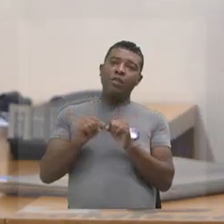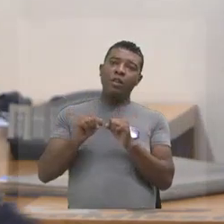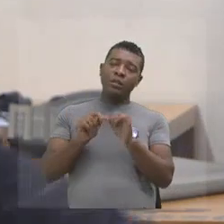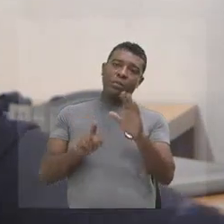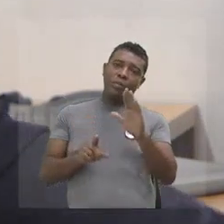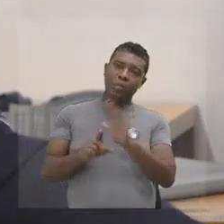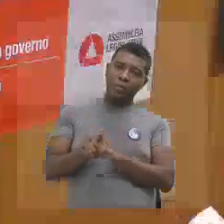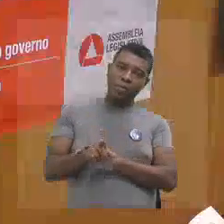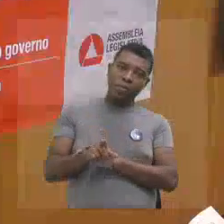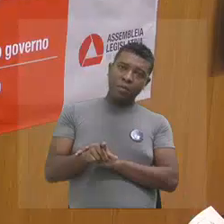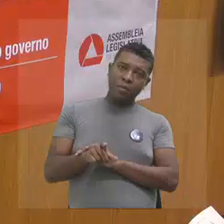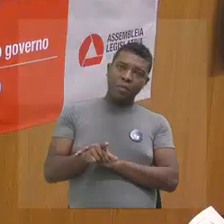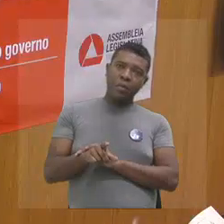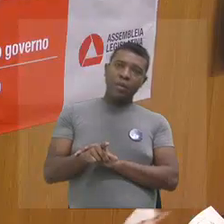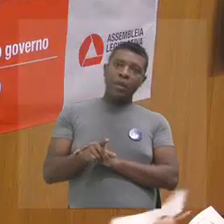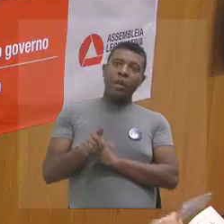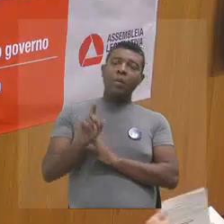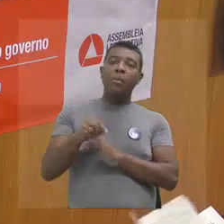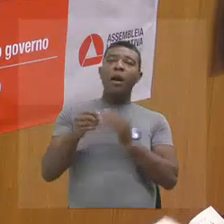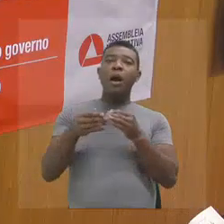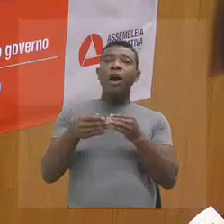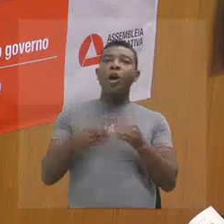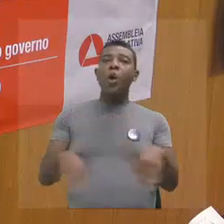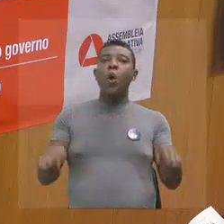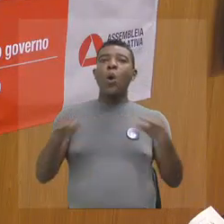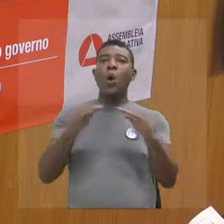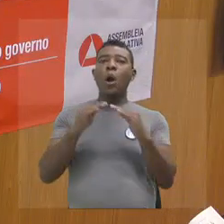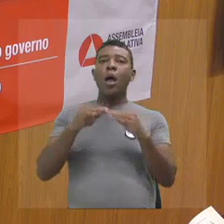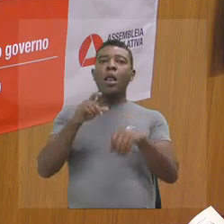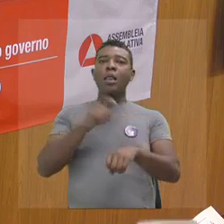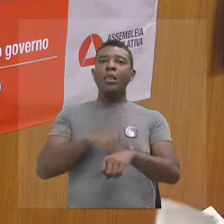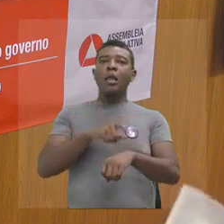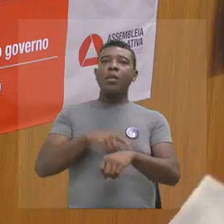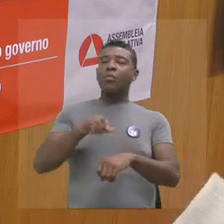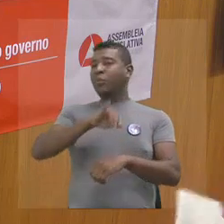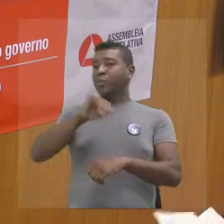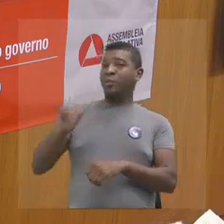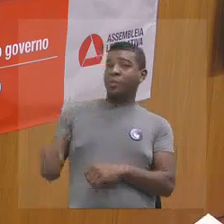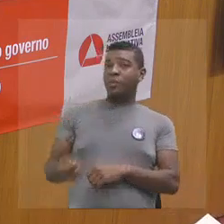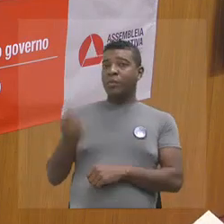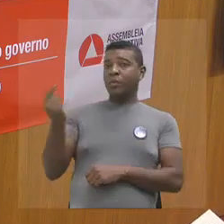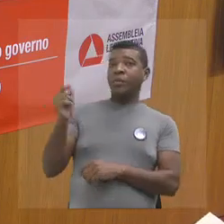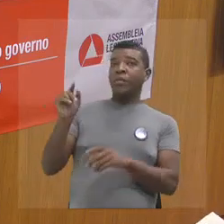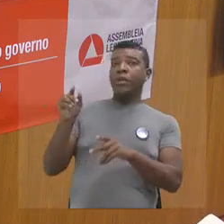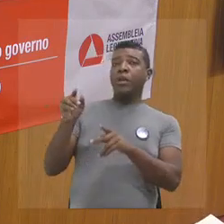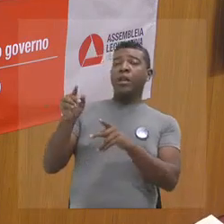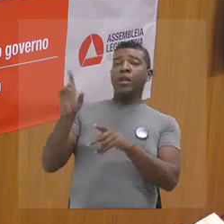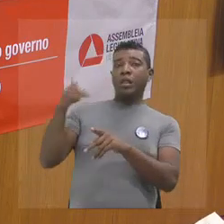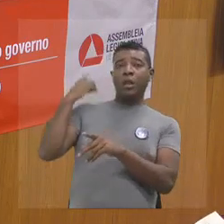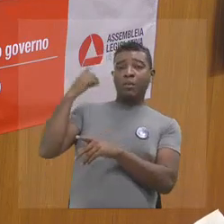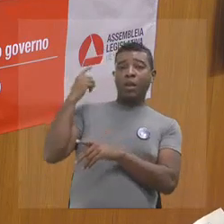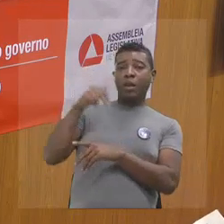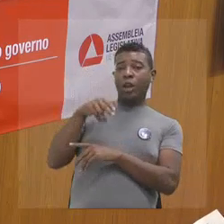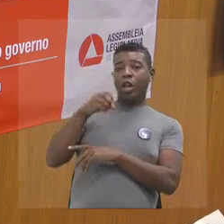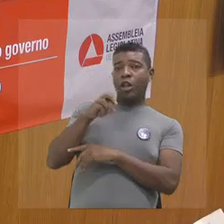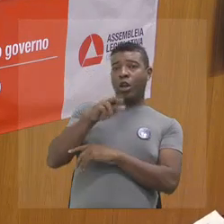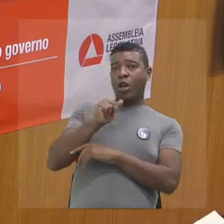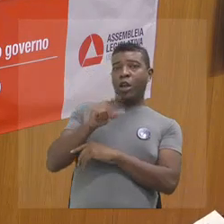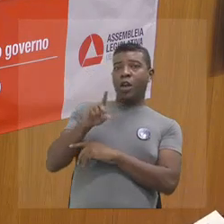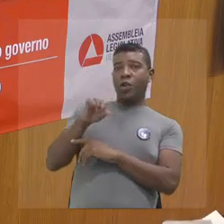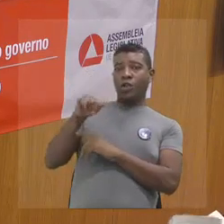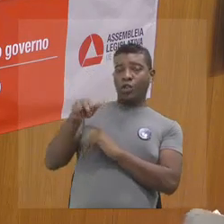logar muito até para compensar aqui o tempo utilizado pelo Deputado Noraldino viu o presidente Tito